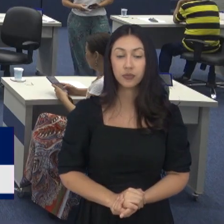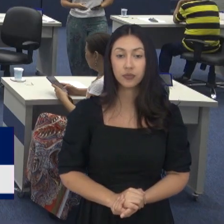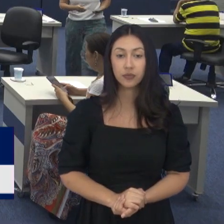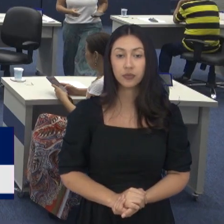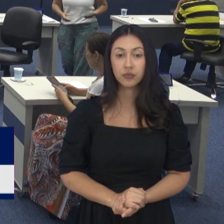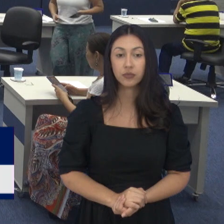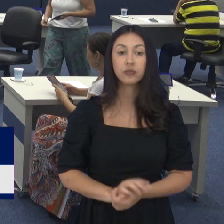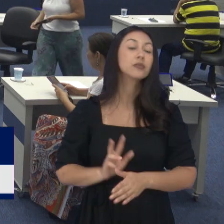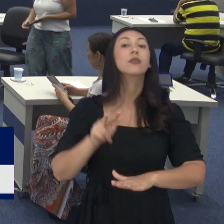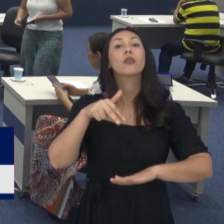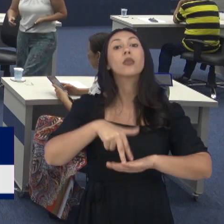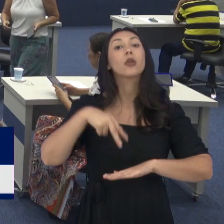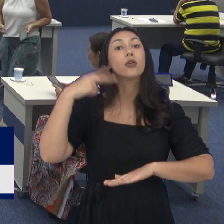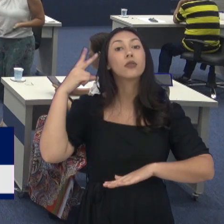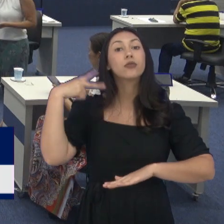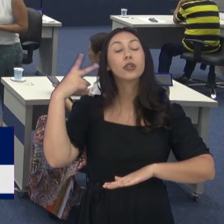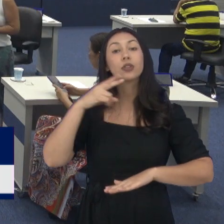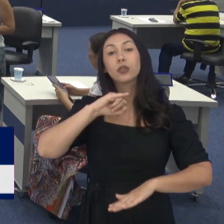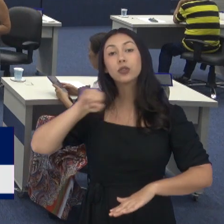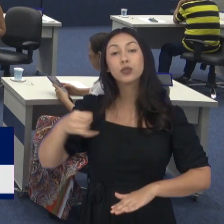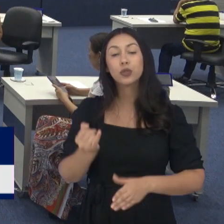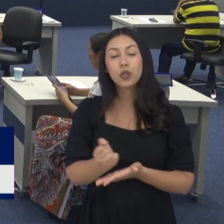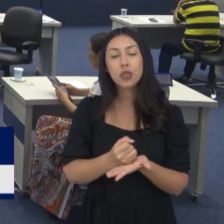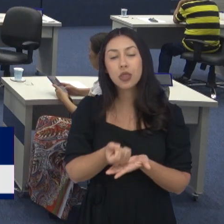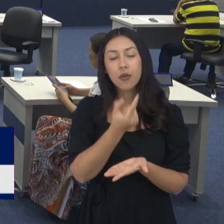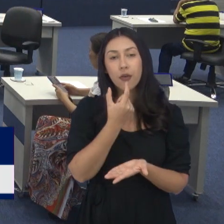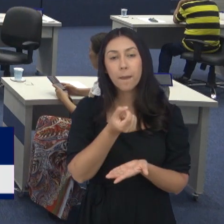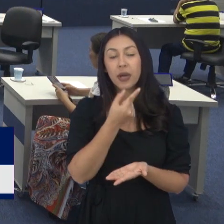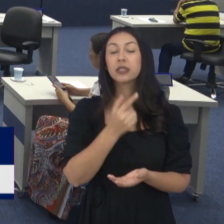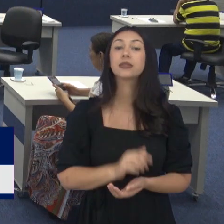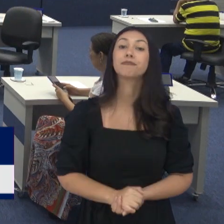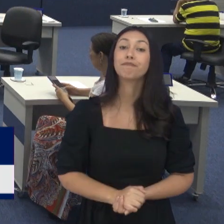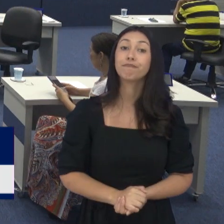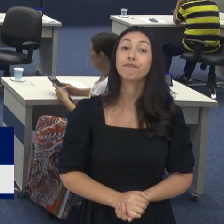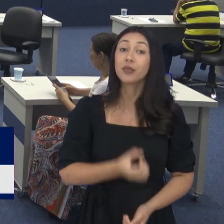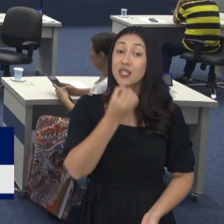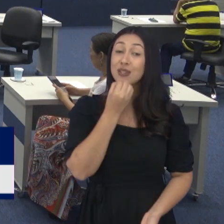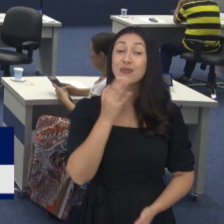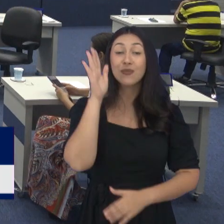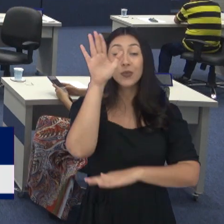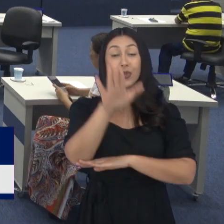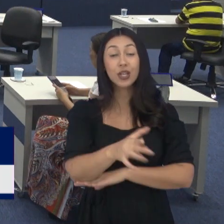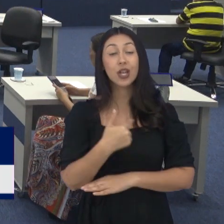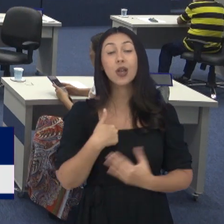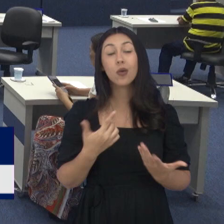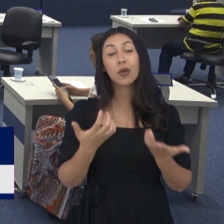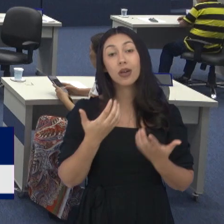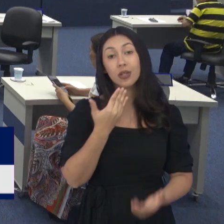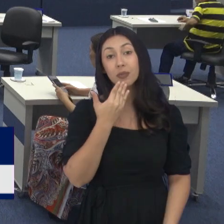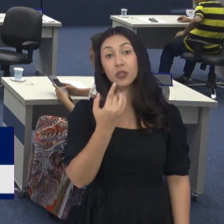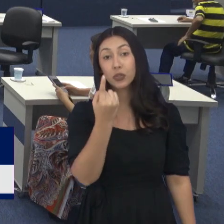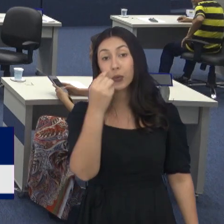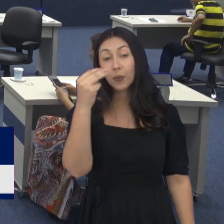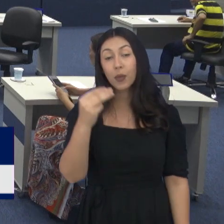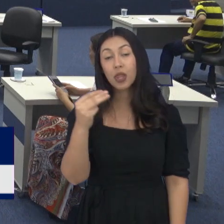Com a palavra, o vereador Junto da Farmácia. Senhor presidente, vereadores, boa tarde. Vim aqui pedir um minuto de silêncio